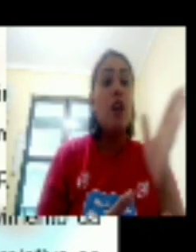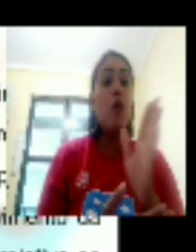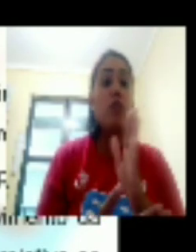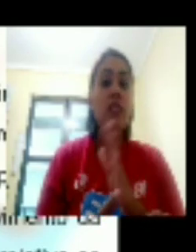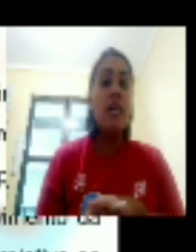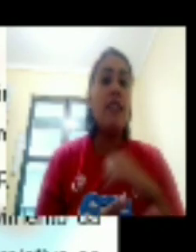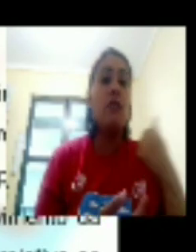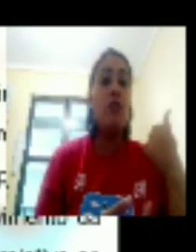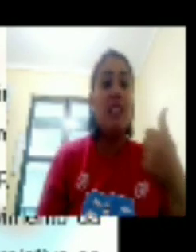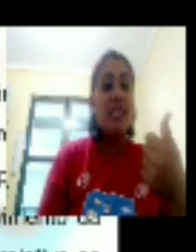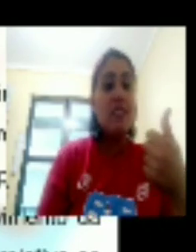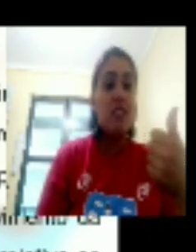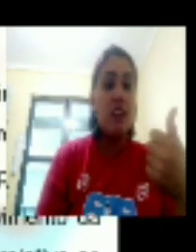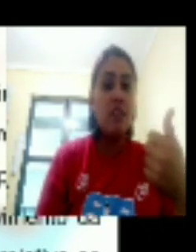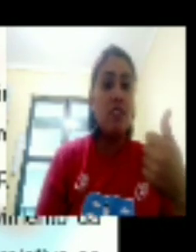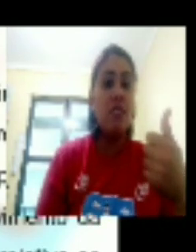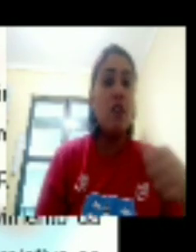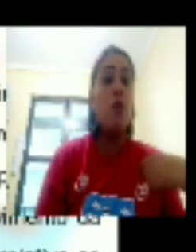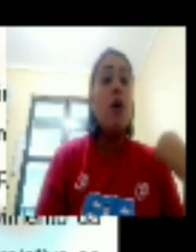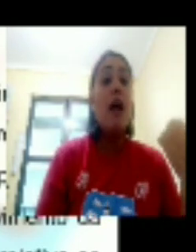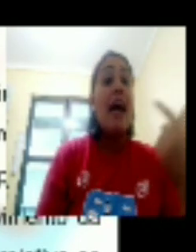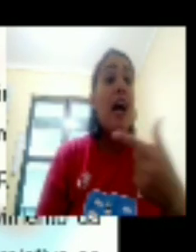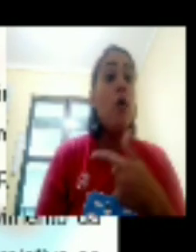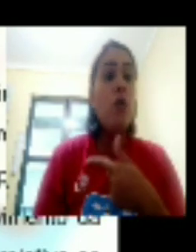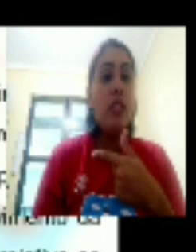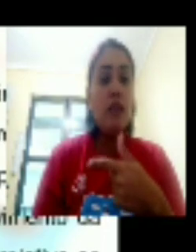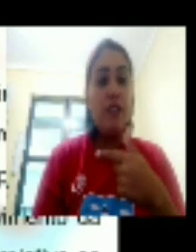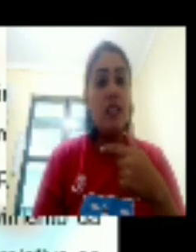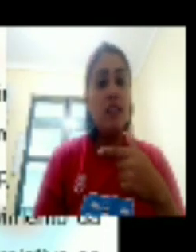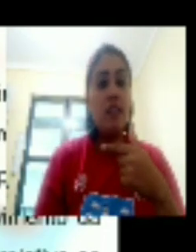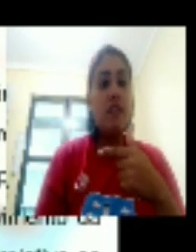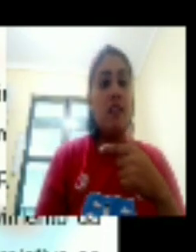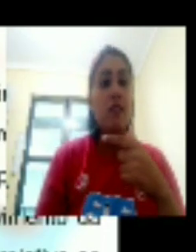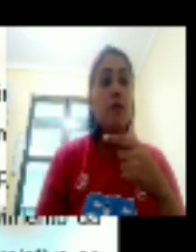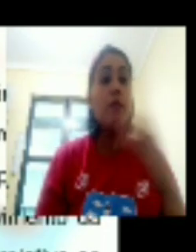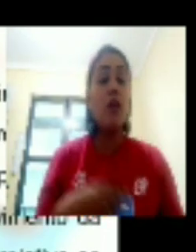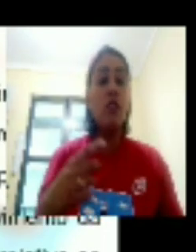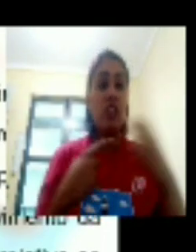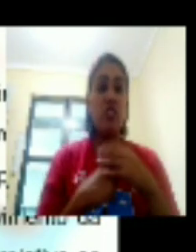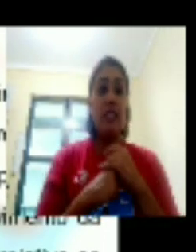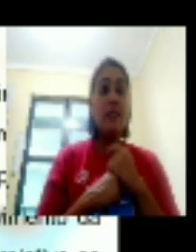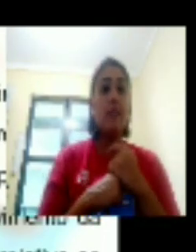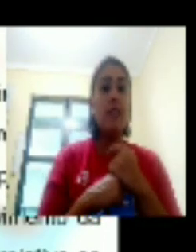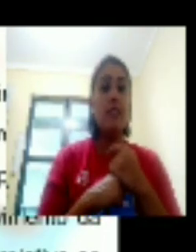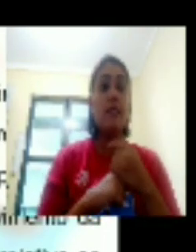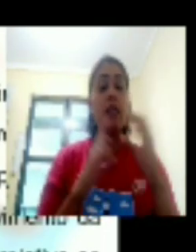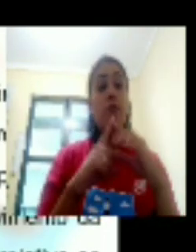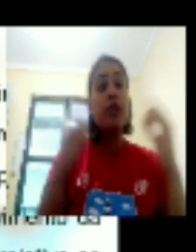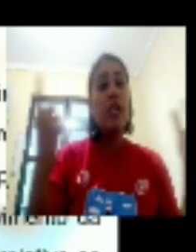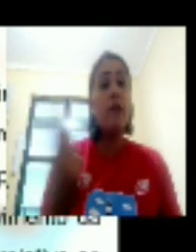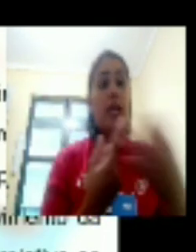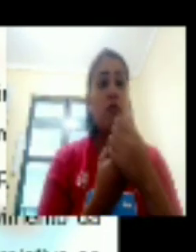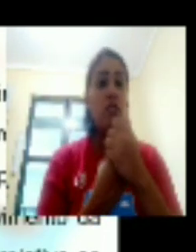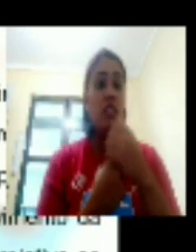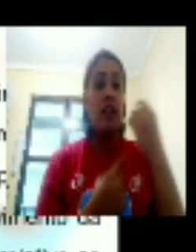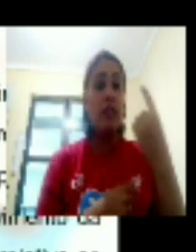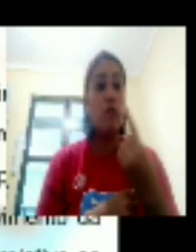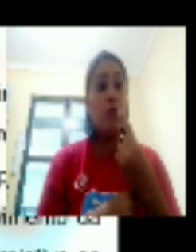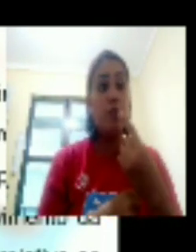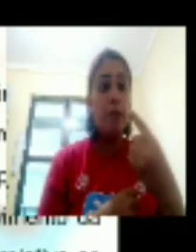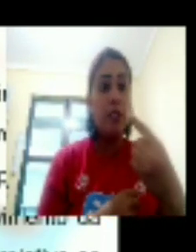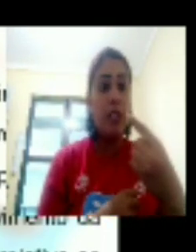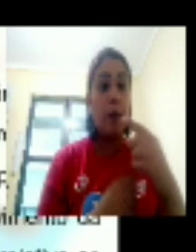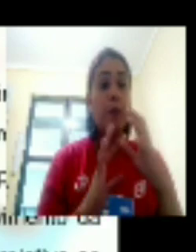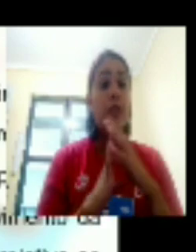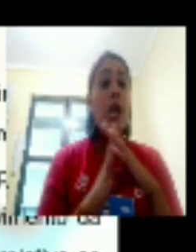democrática, considerando a descentralização, a universalização, ou seja, descentralização porque não era concentrada